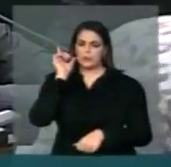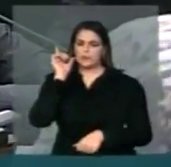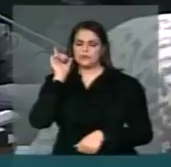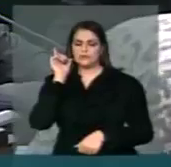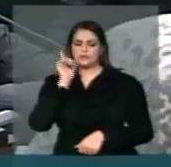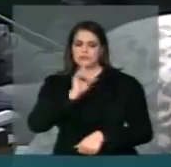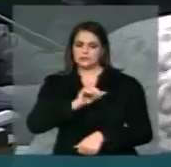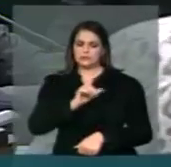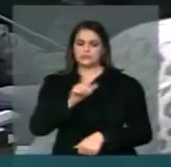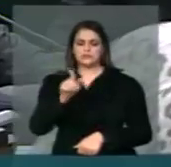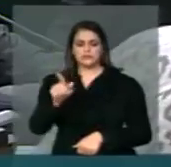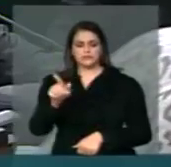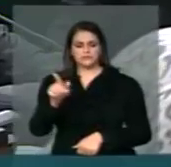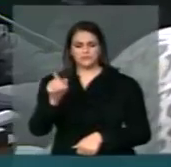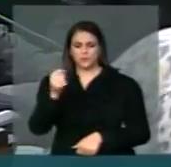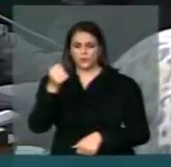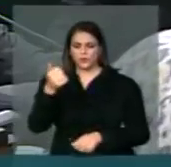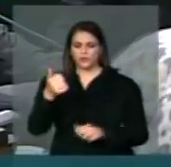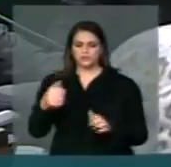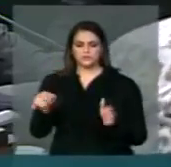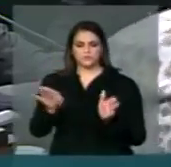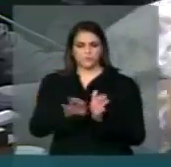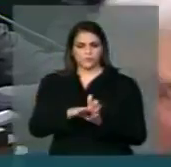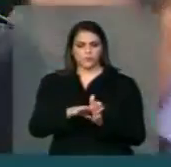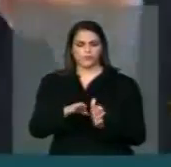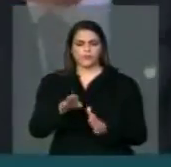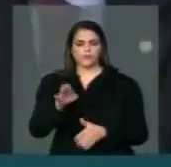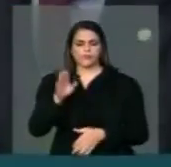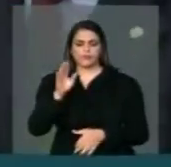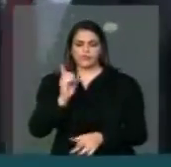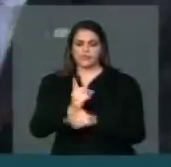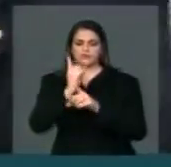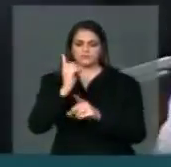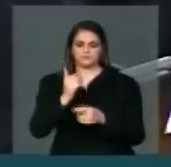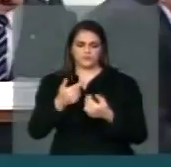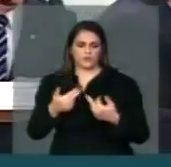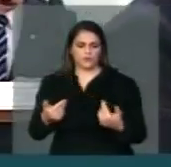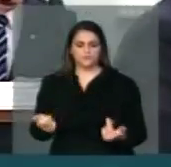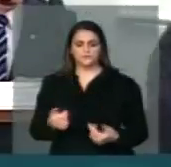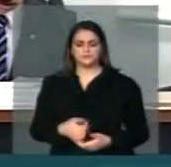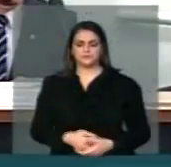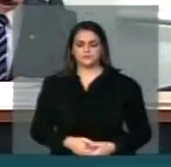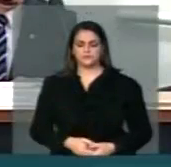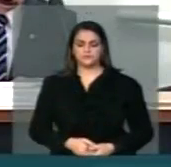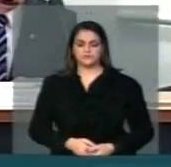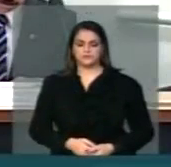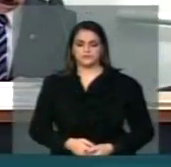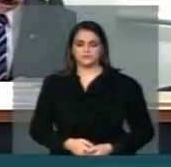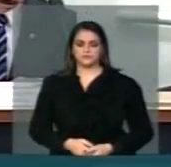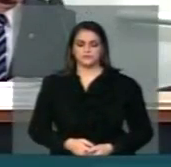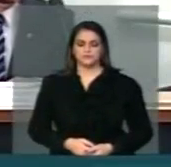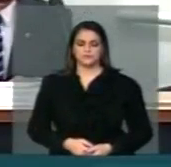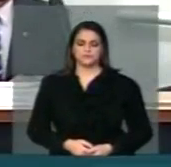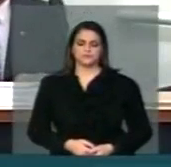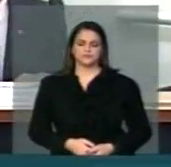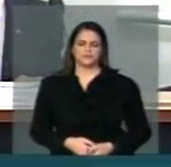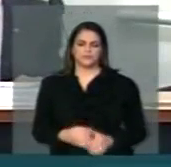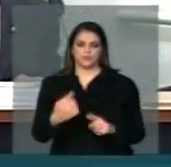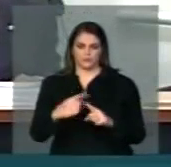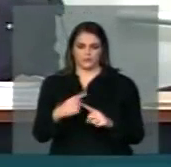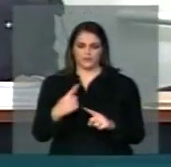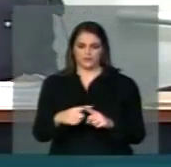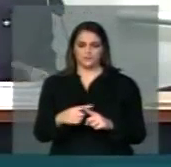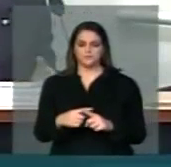Vossa Excelência estava chegando, a gente conseguiu colher algumas informações e me prestava aqui, até porque, fruto